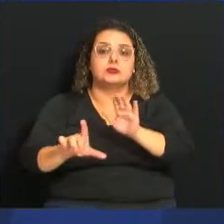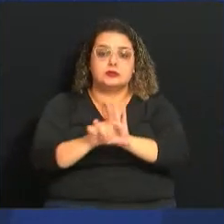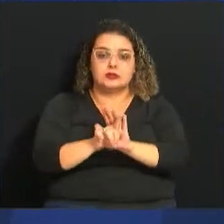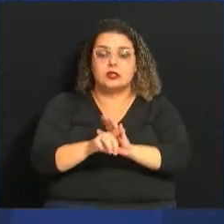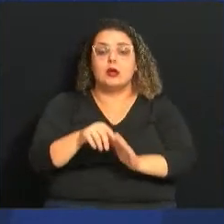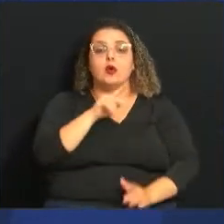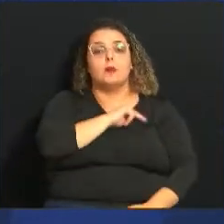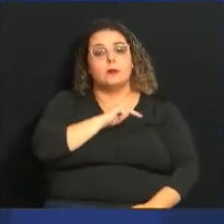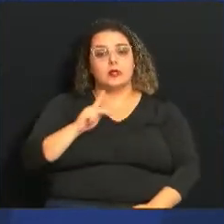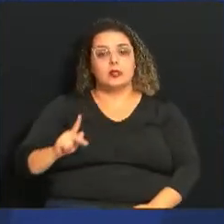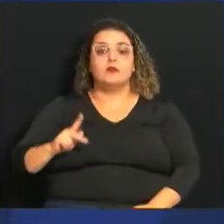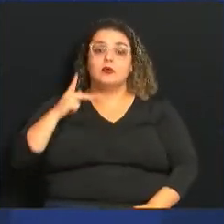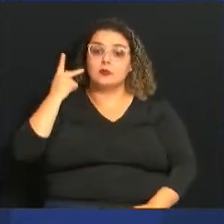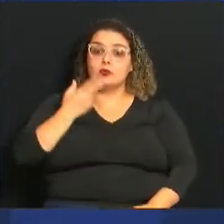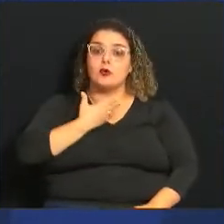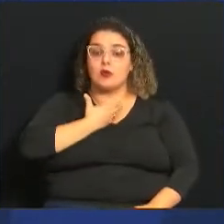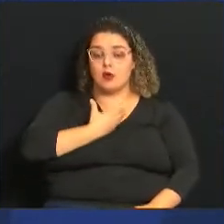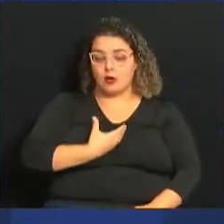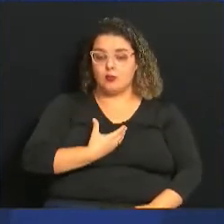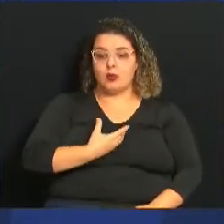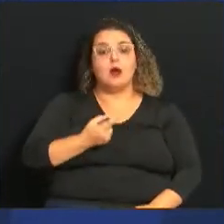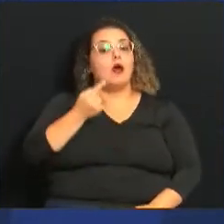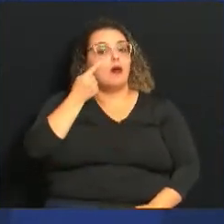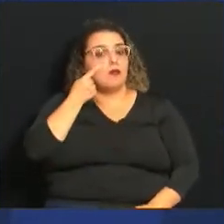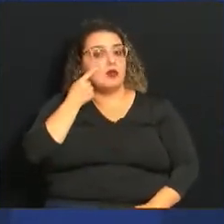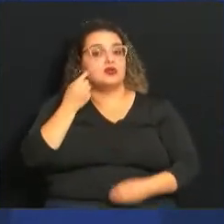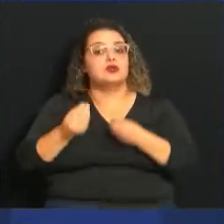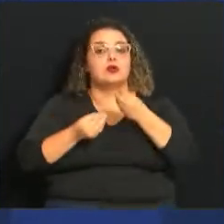pelo vereador Carmo Luiz. Acompanhe como foi.